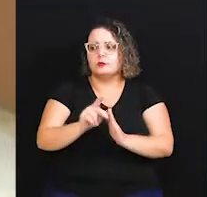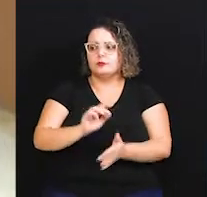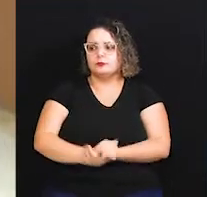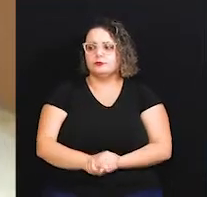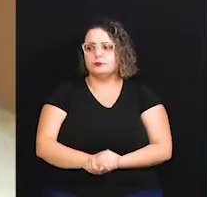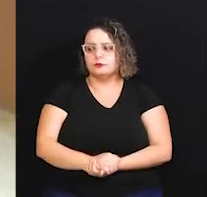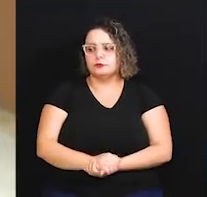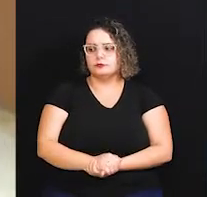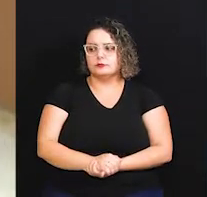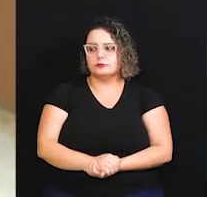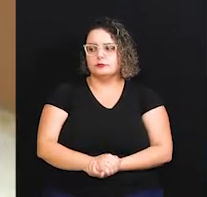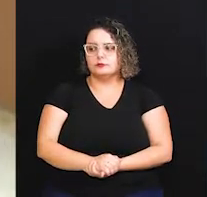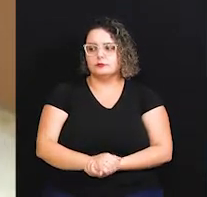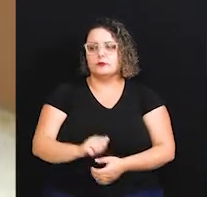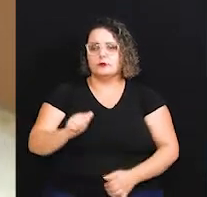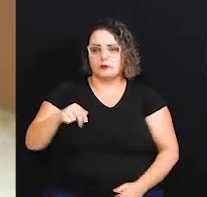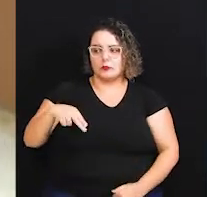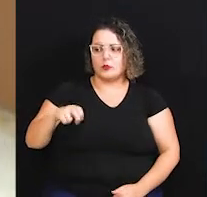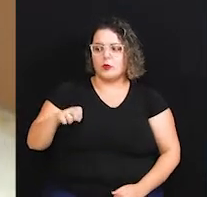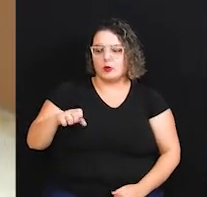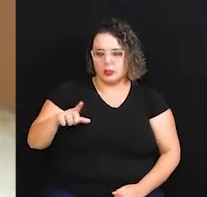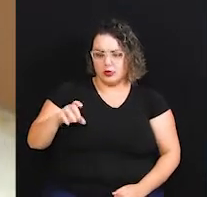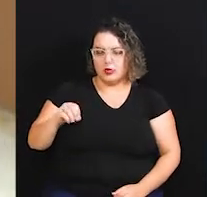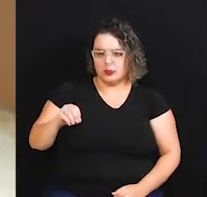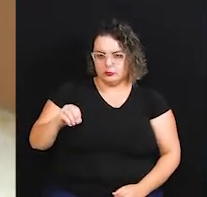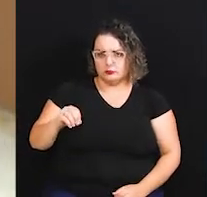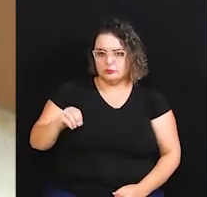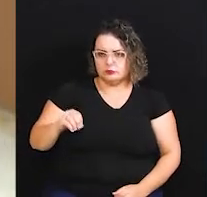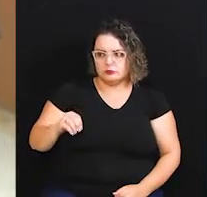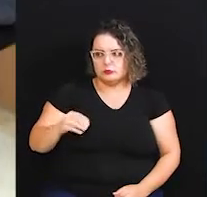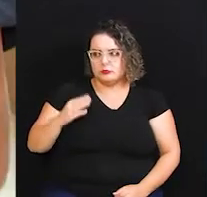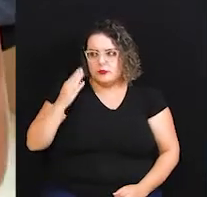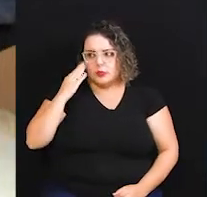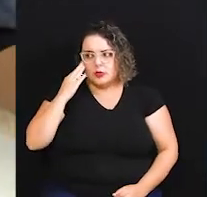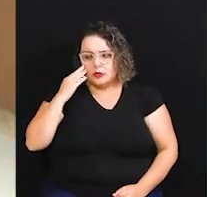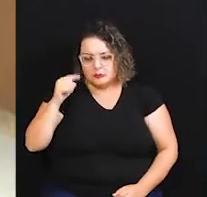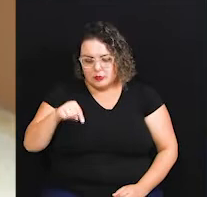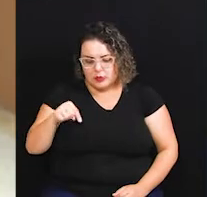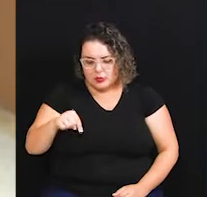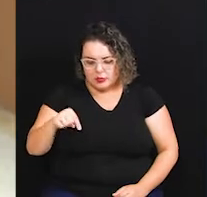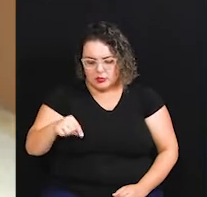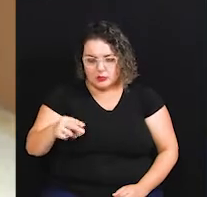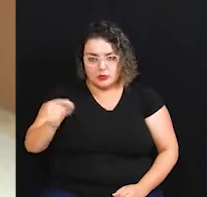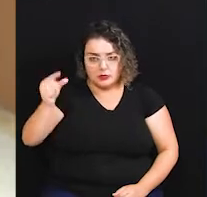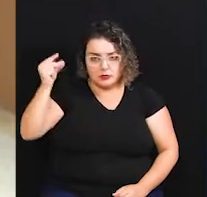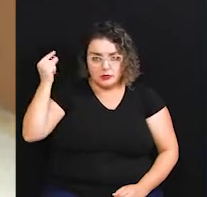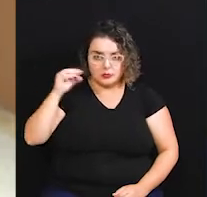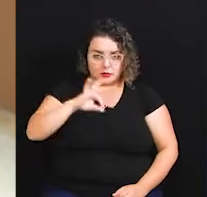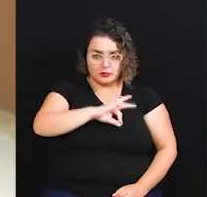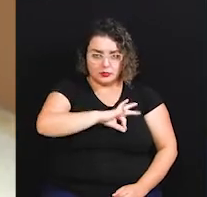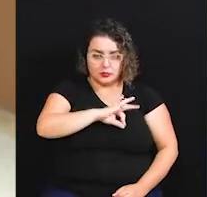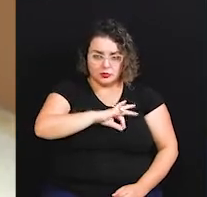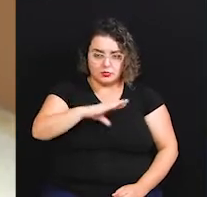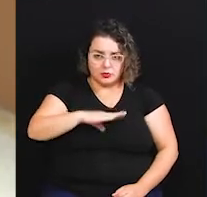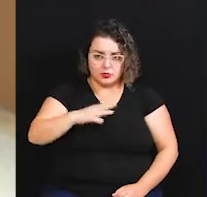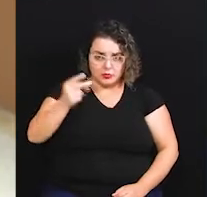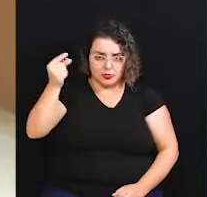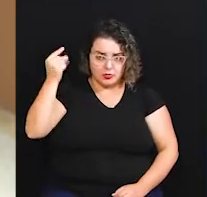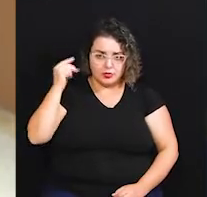Bom, o Anelo, sabendo que aqui funcionava a antiga guarda municipal,